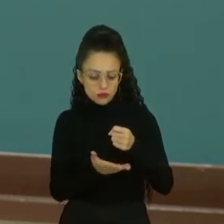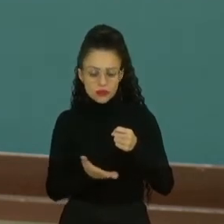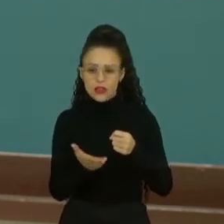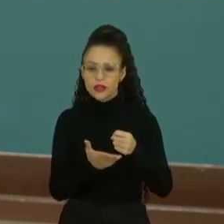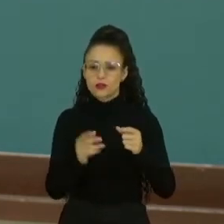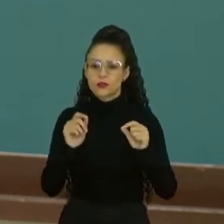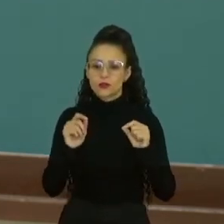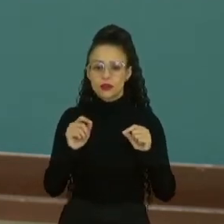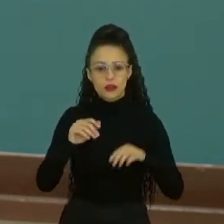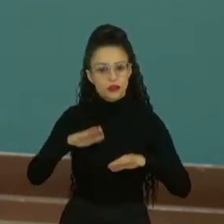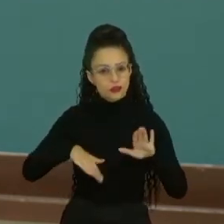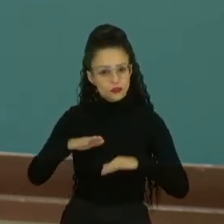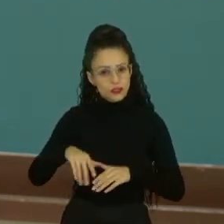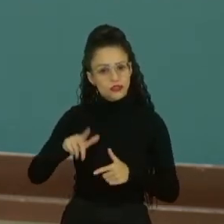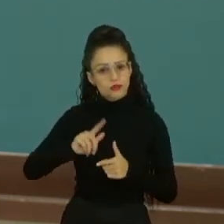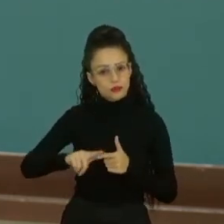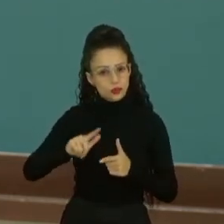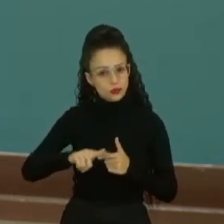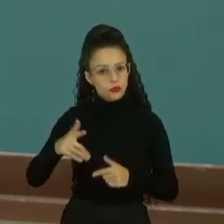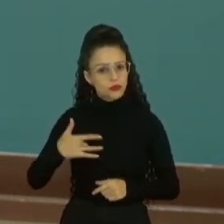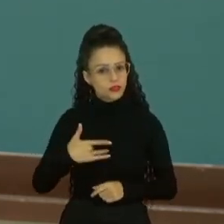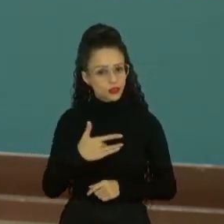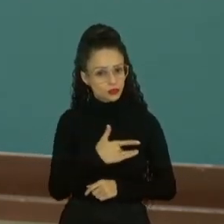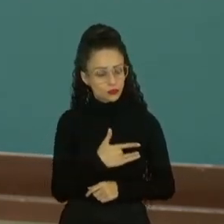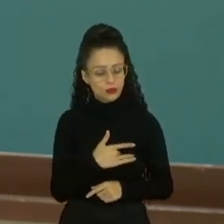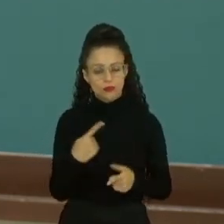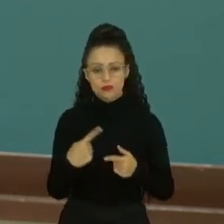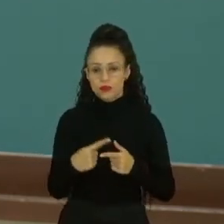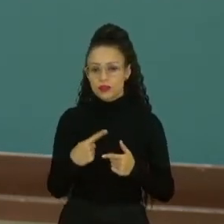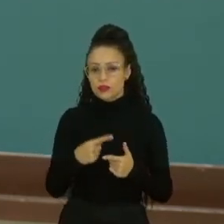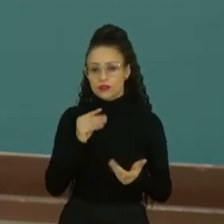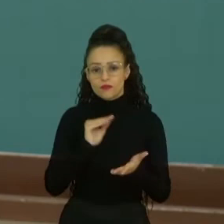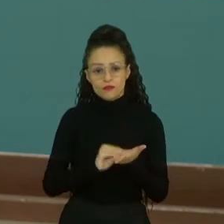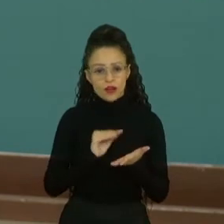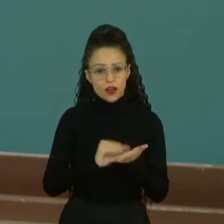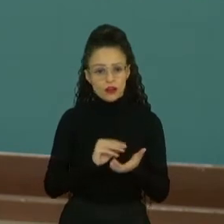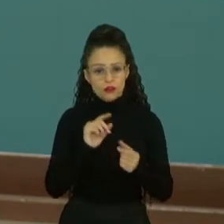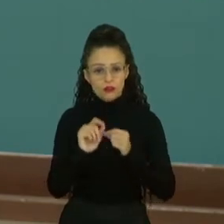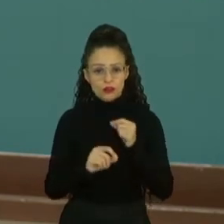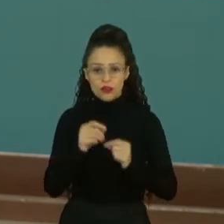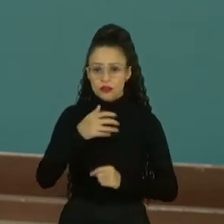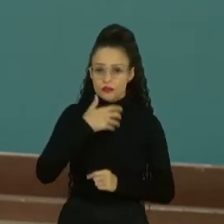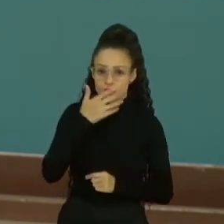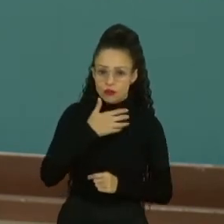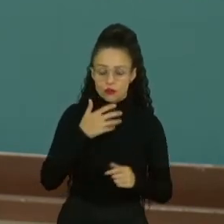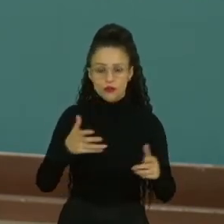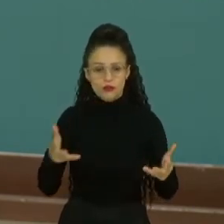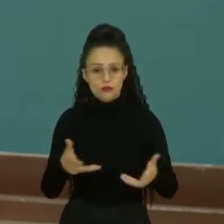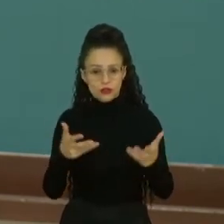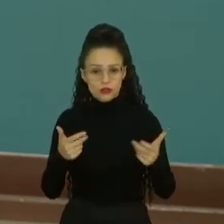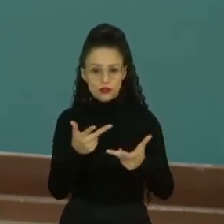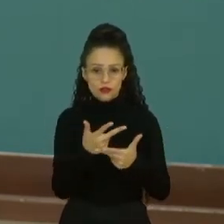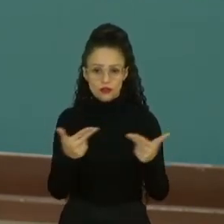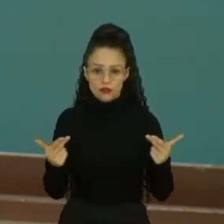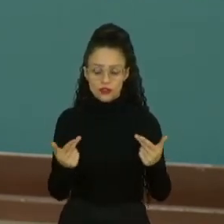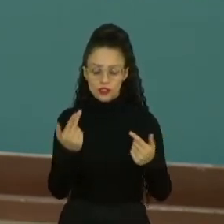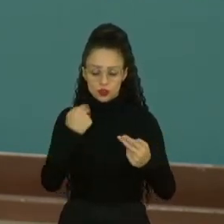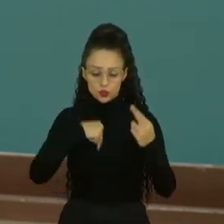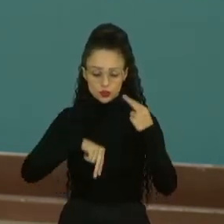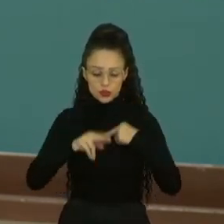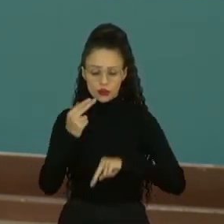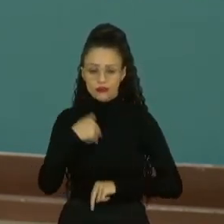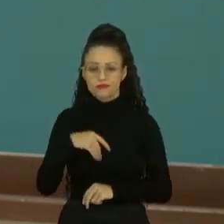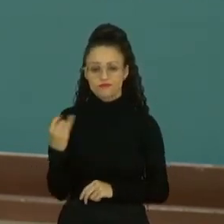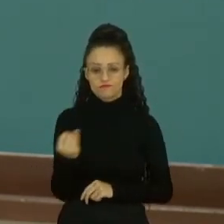básico às vezes vai causar alguns problemas de saúde, porque ela não vai ter ali as frutas, as verduras, vários nutrientes ali que